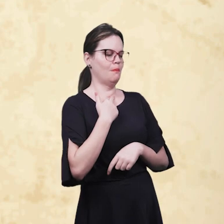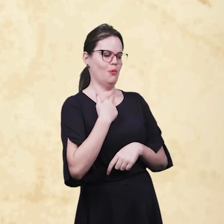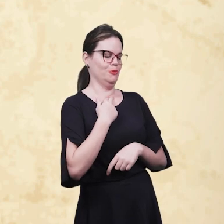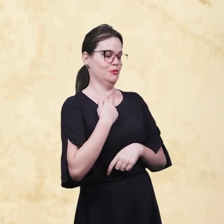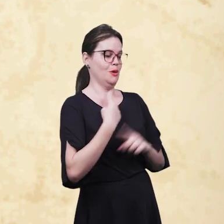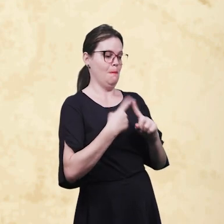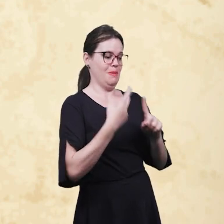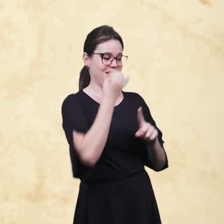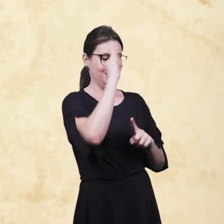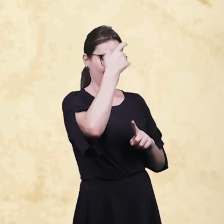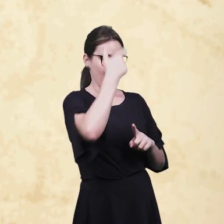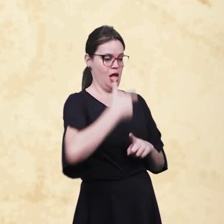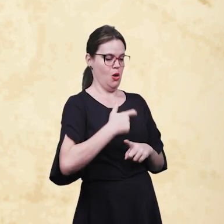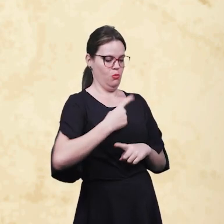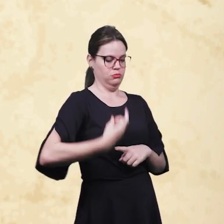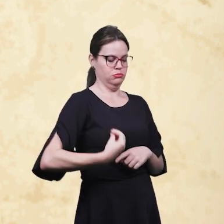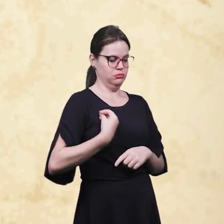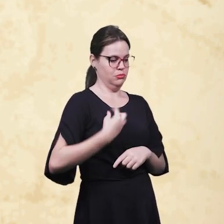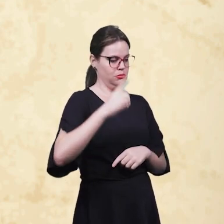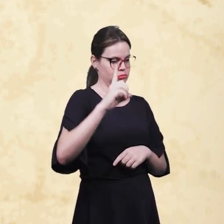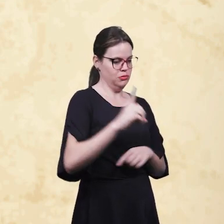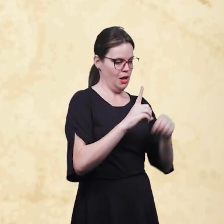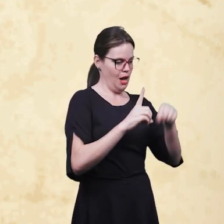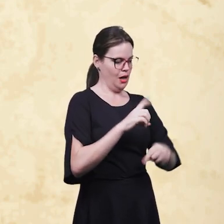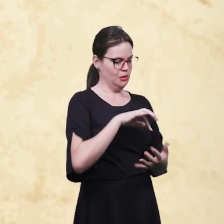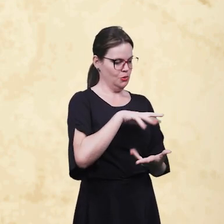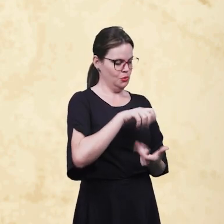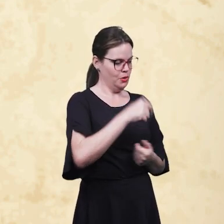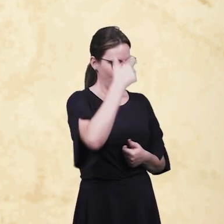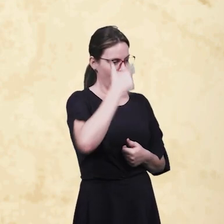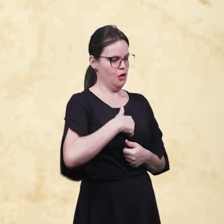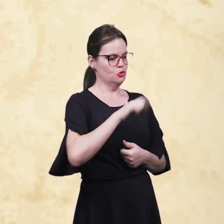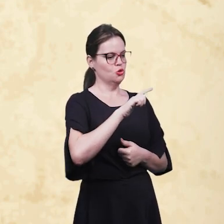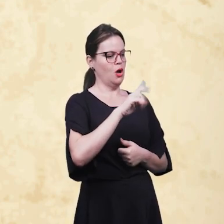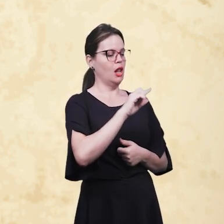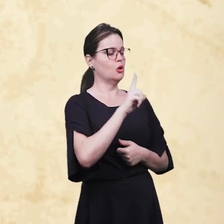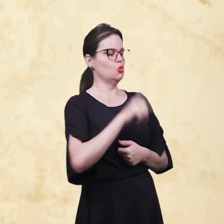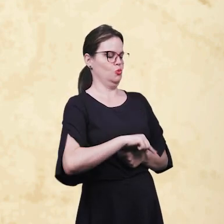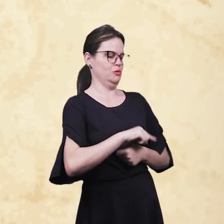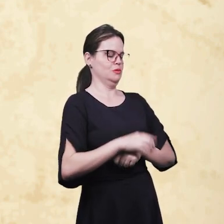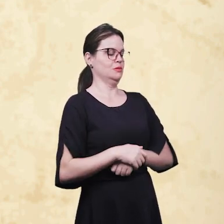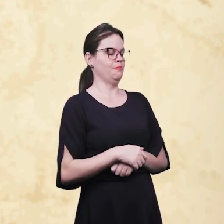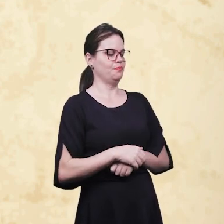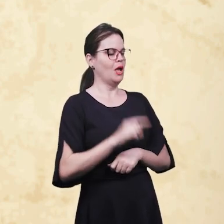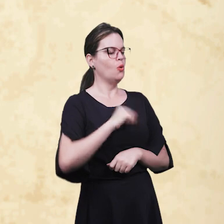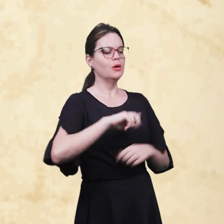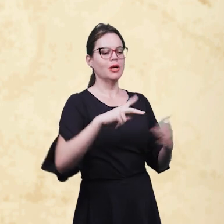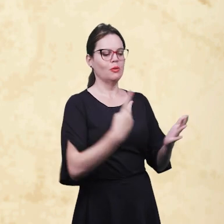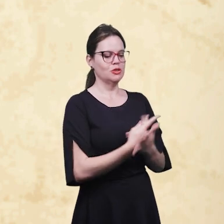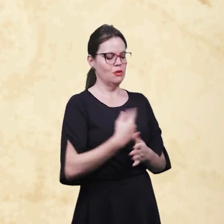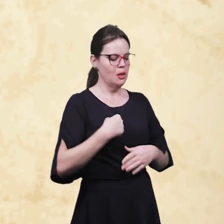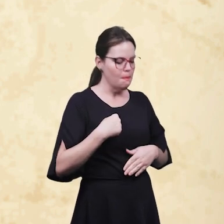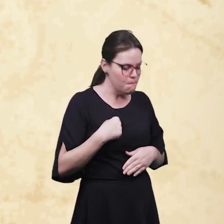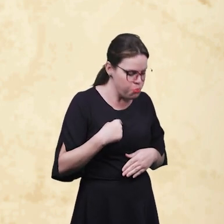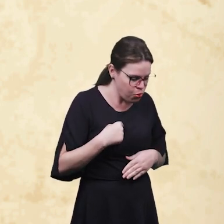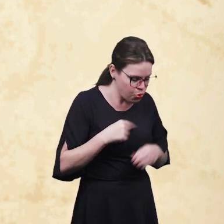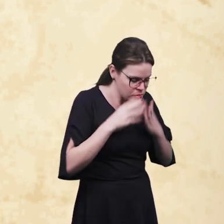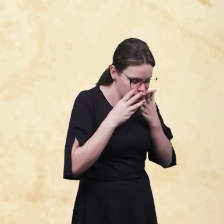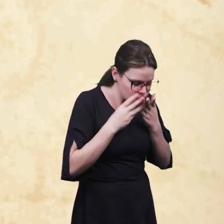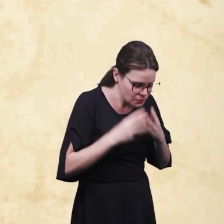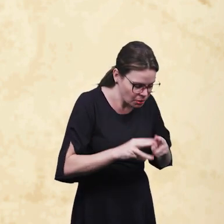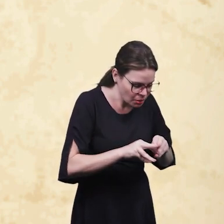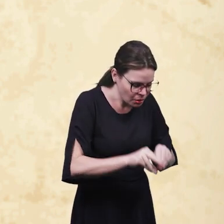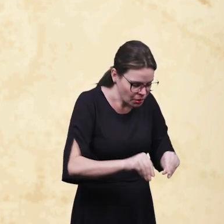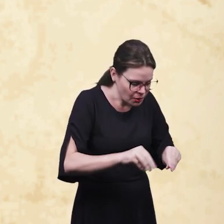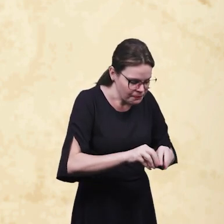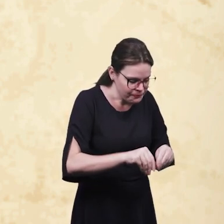sou a luz do mundo. Tendo dito isso, cuspiu na terra e com a saliva fez lodo e untou com